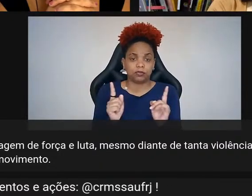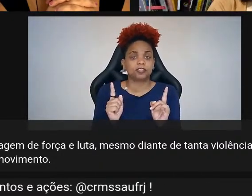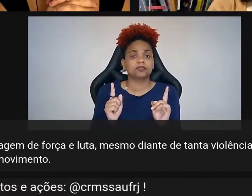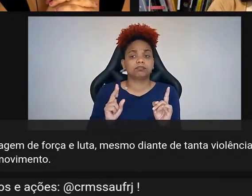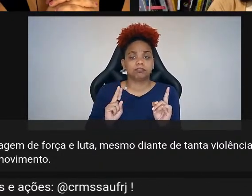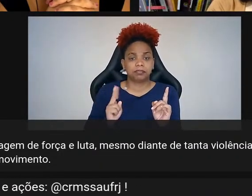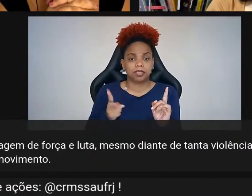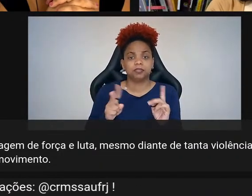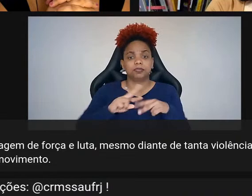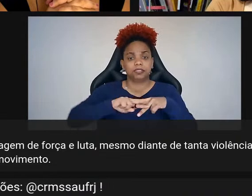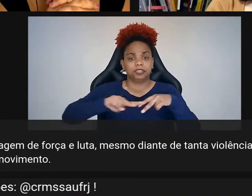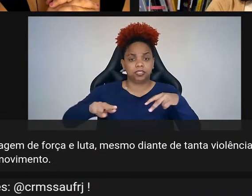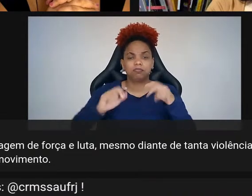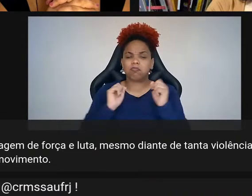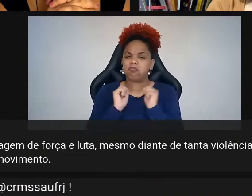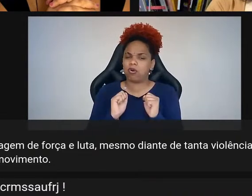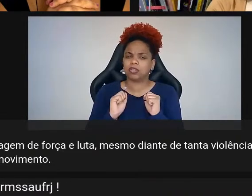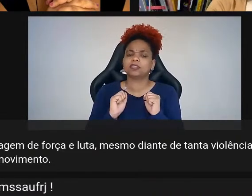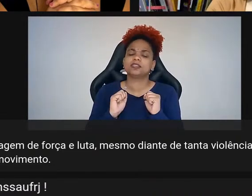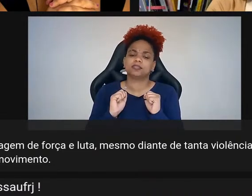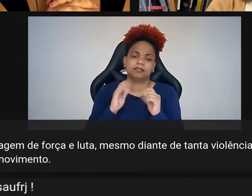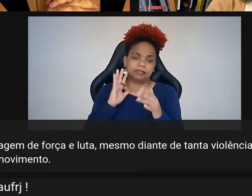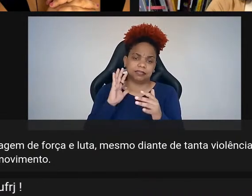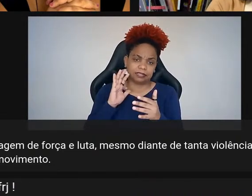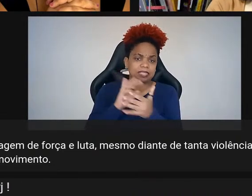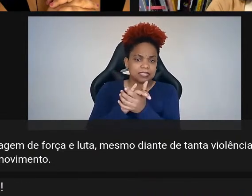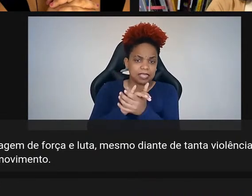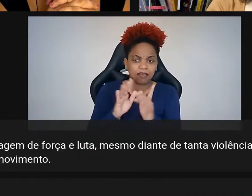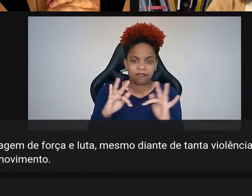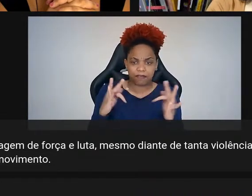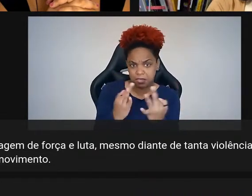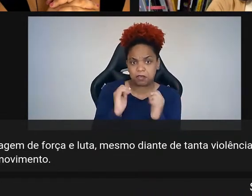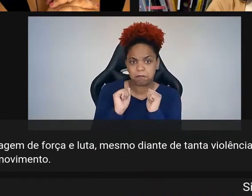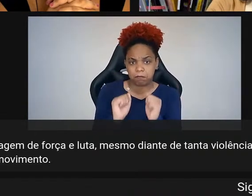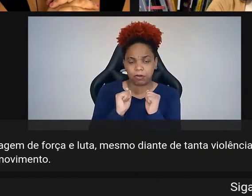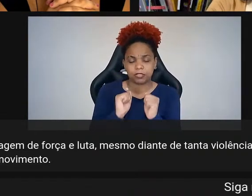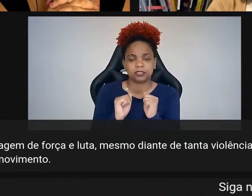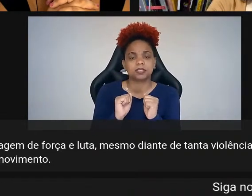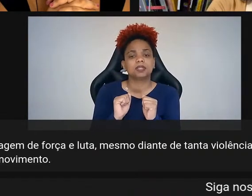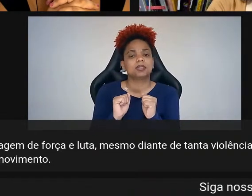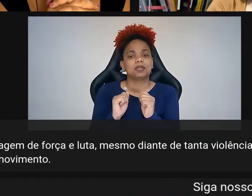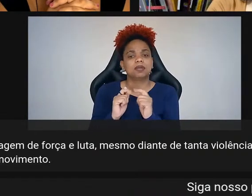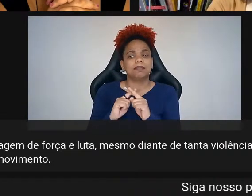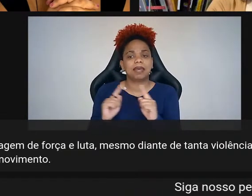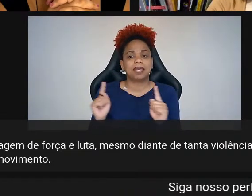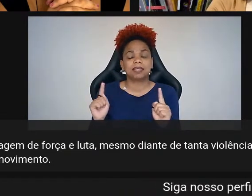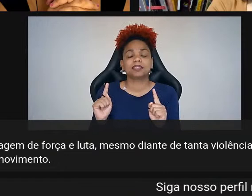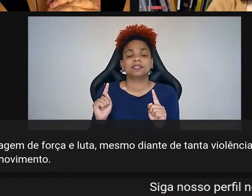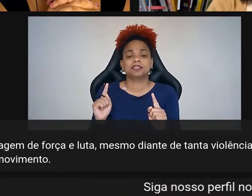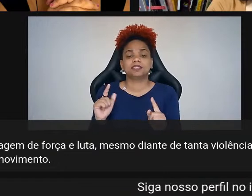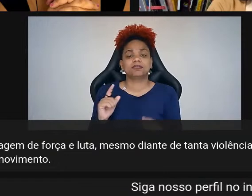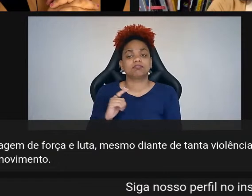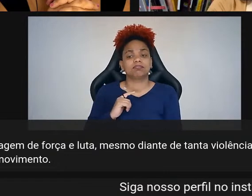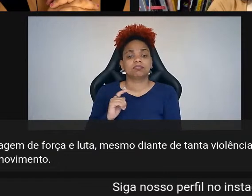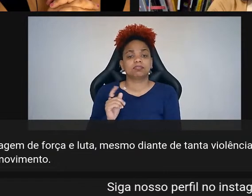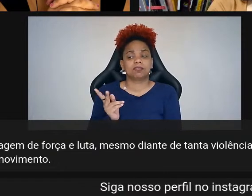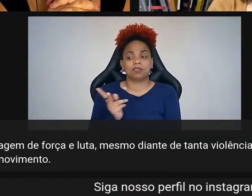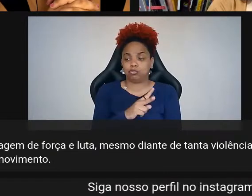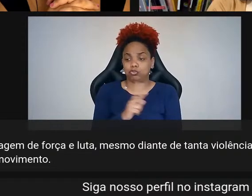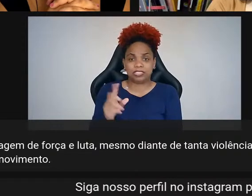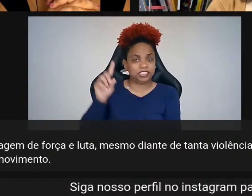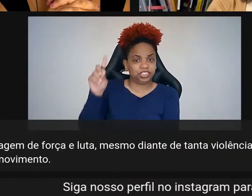uma família, mas até então os casais não poderiam, não possuíam direitos,